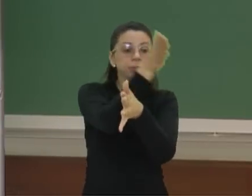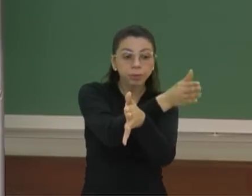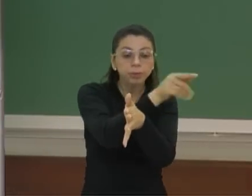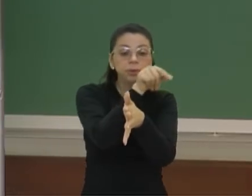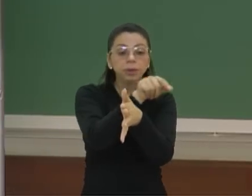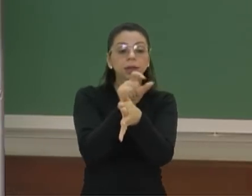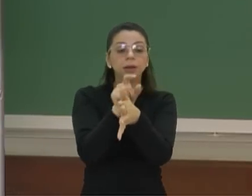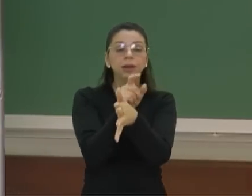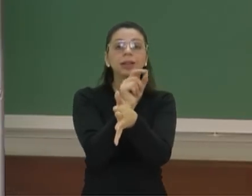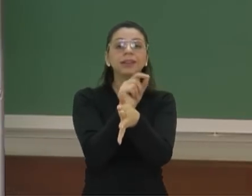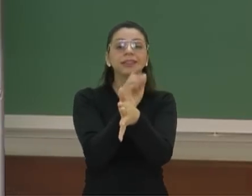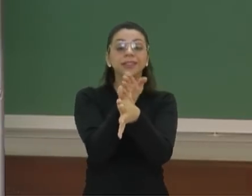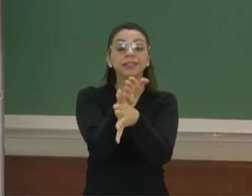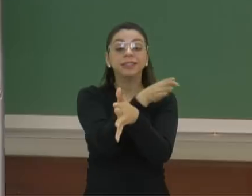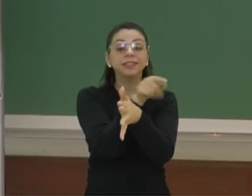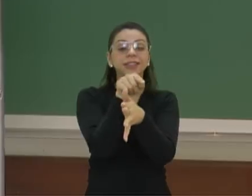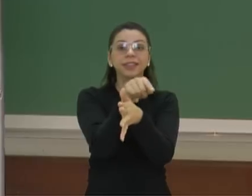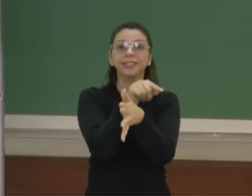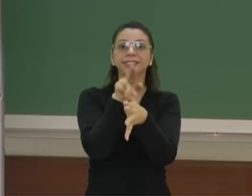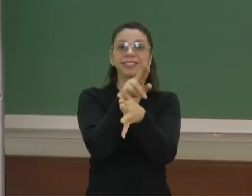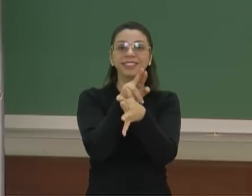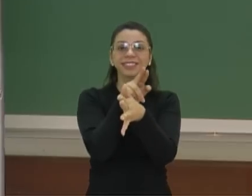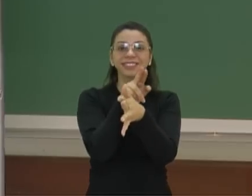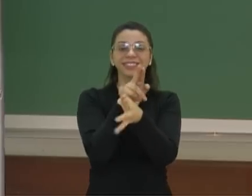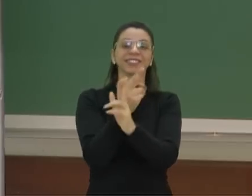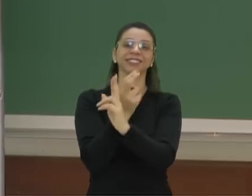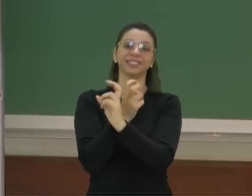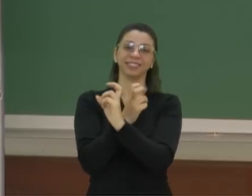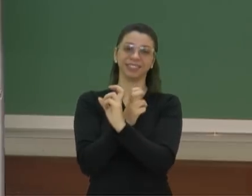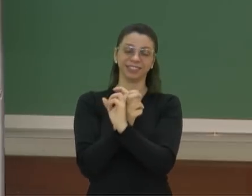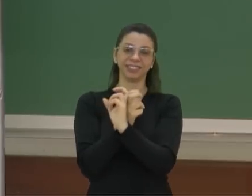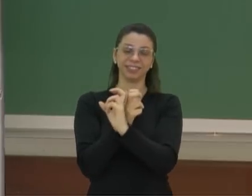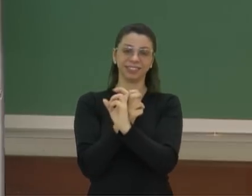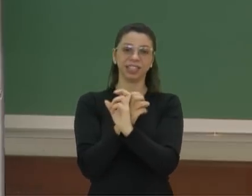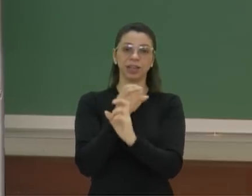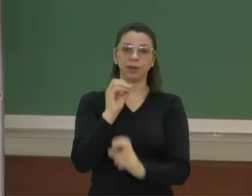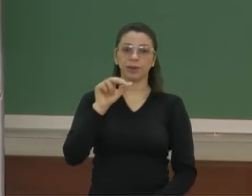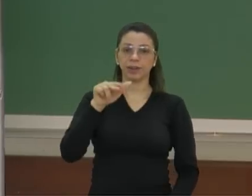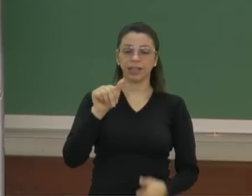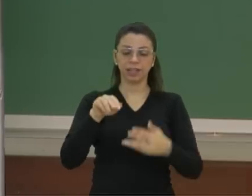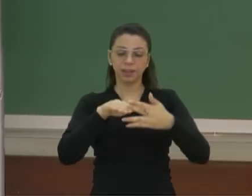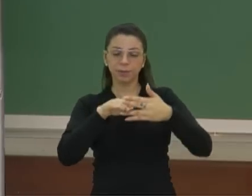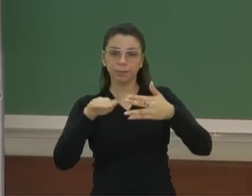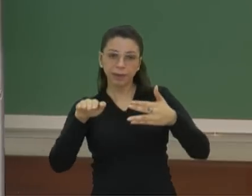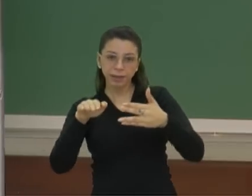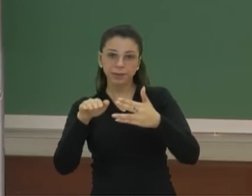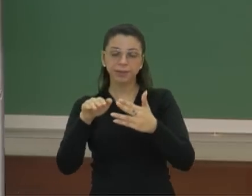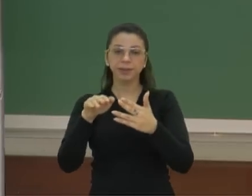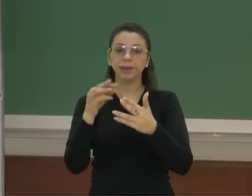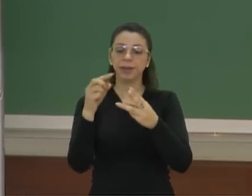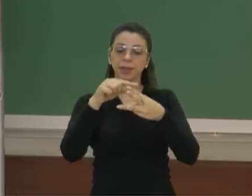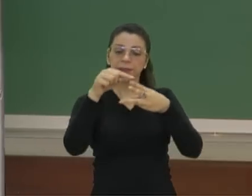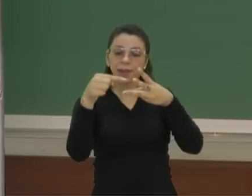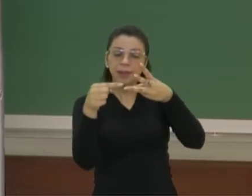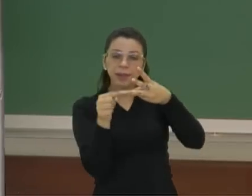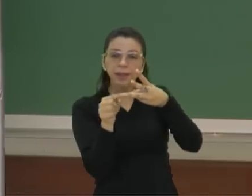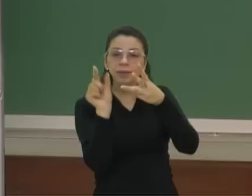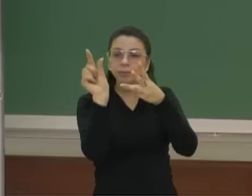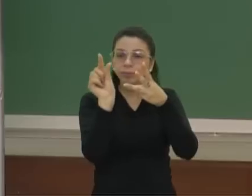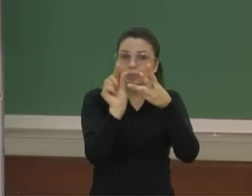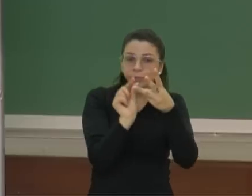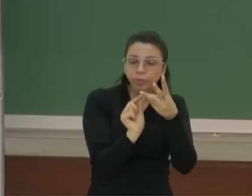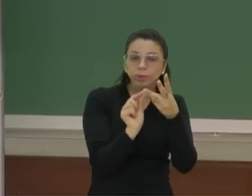lado. O outro lado já é a nossa orelha média, que eu tenho os nossos 3 menores ossos do